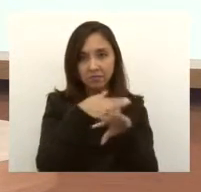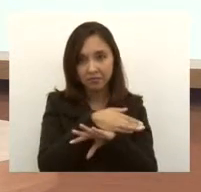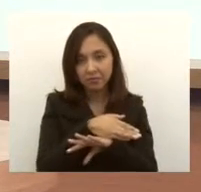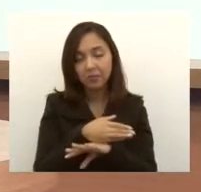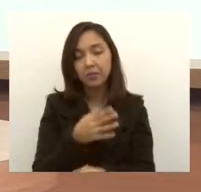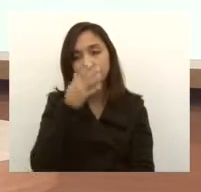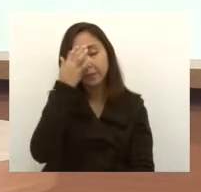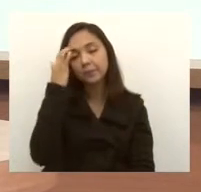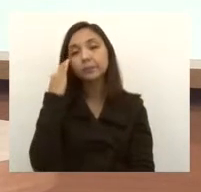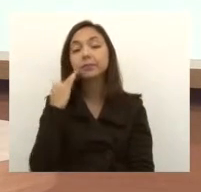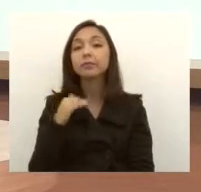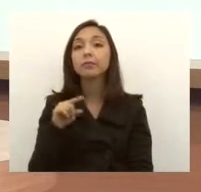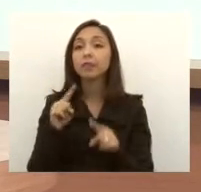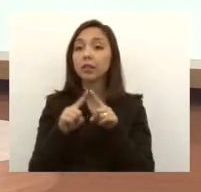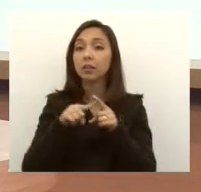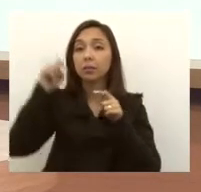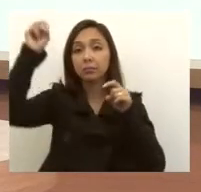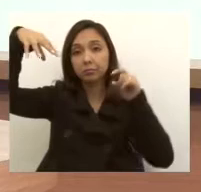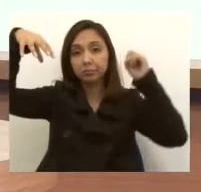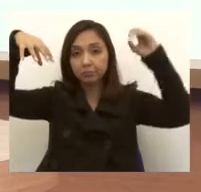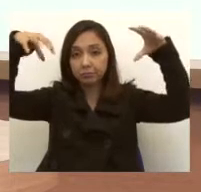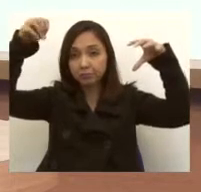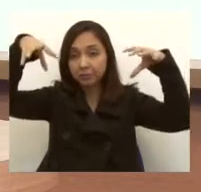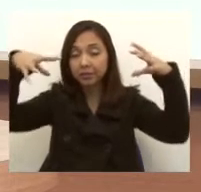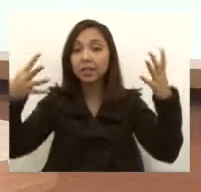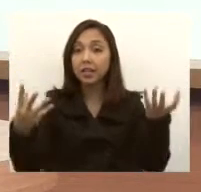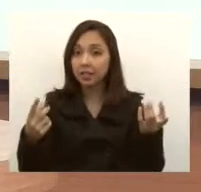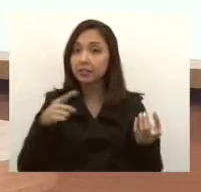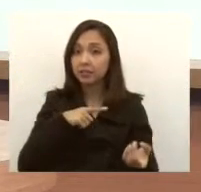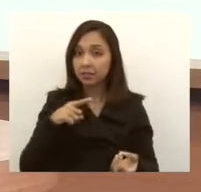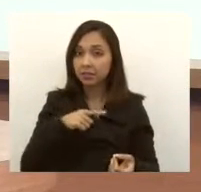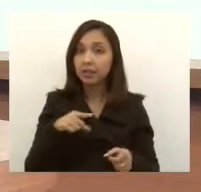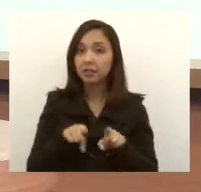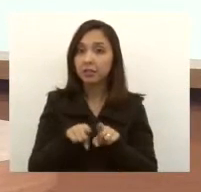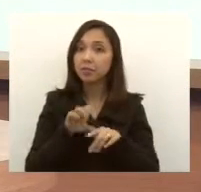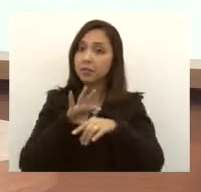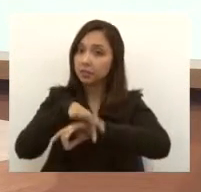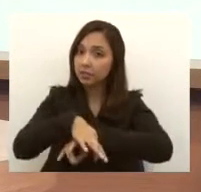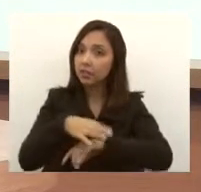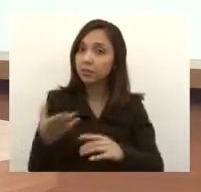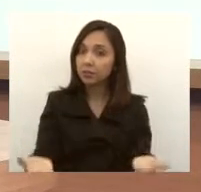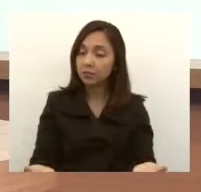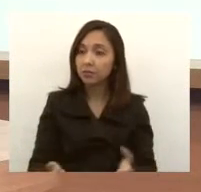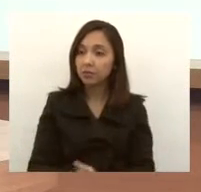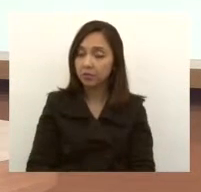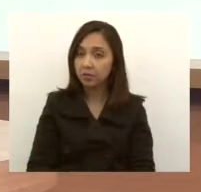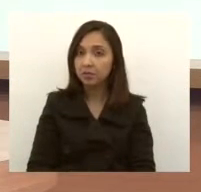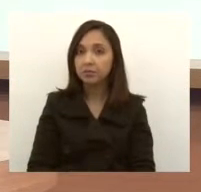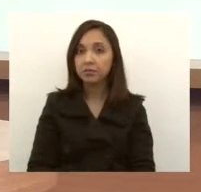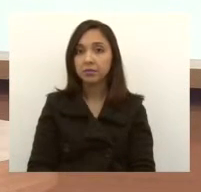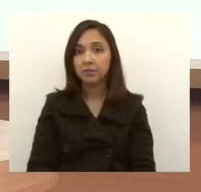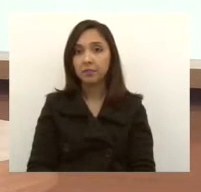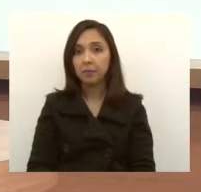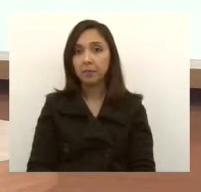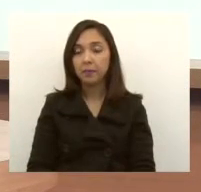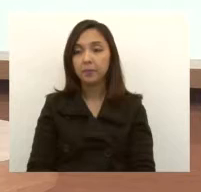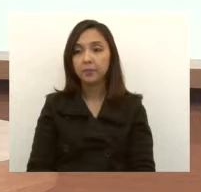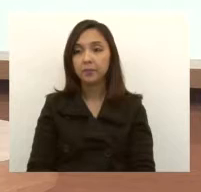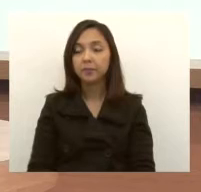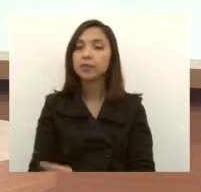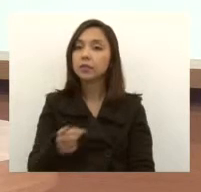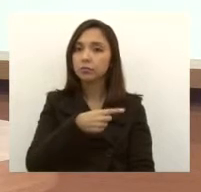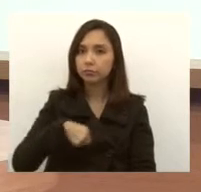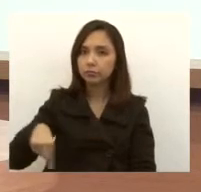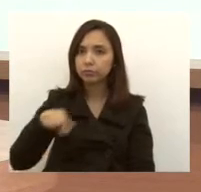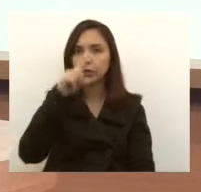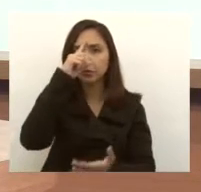se refere também à iluminação pública. Também é uma questão de segurança a iluminação pública. Então nós